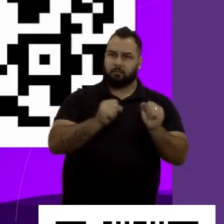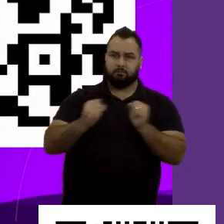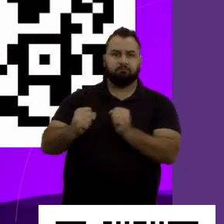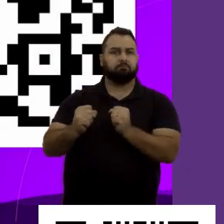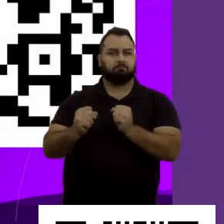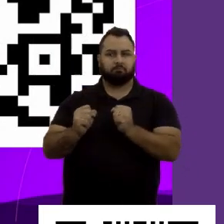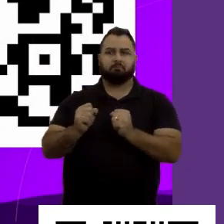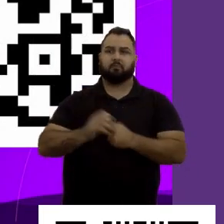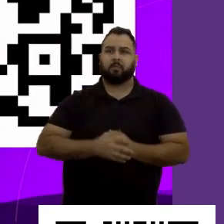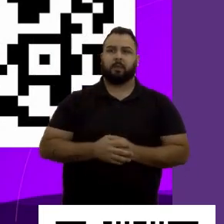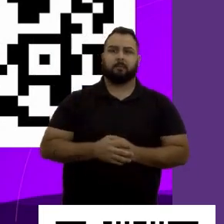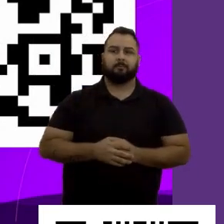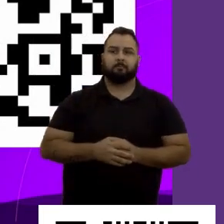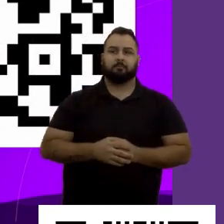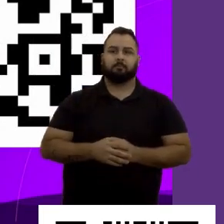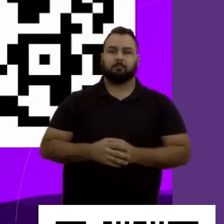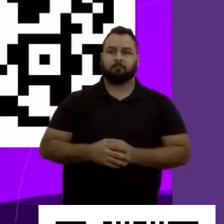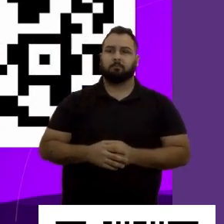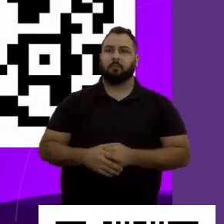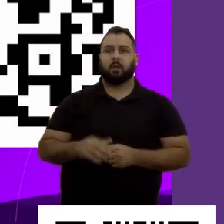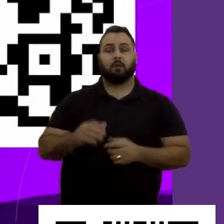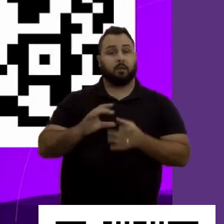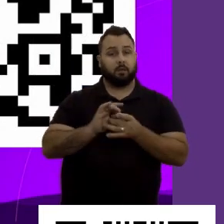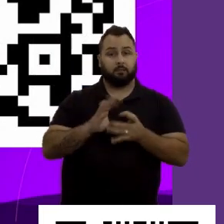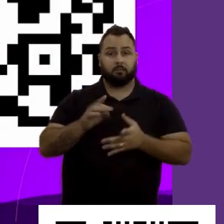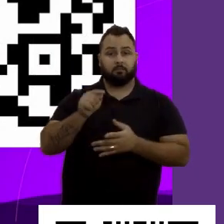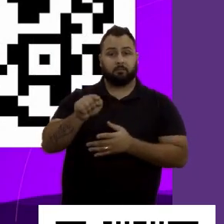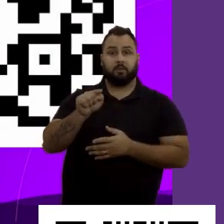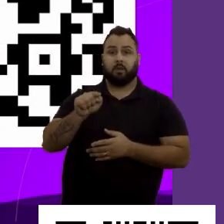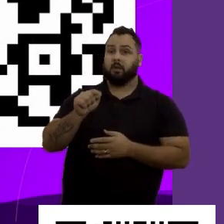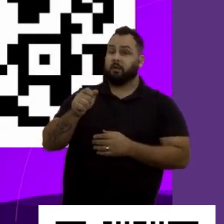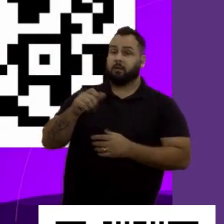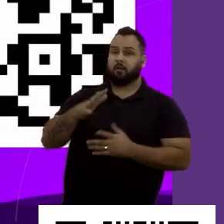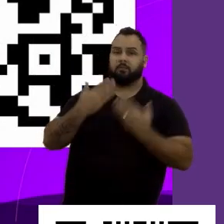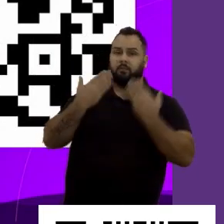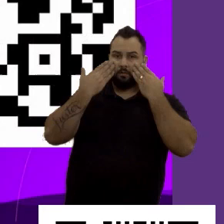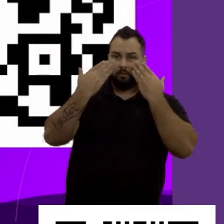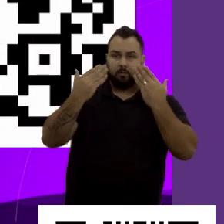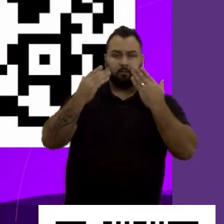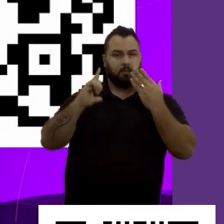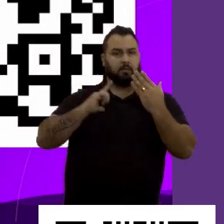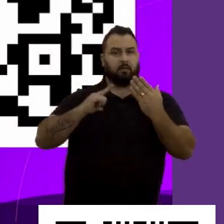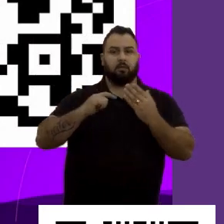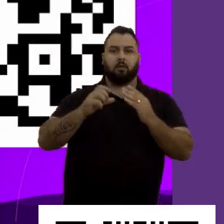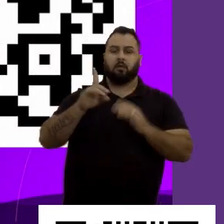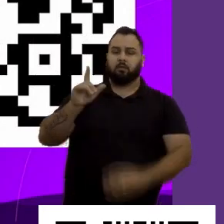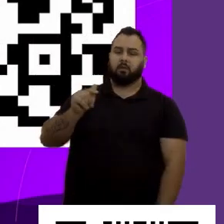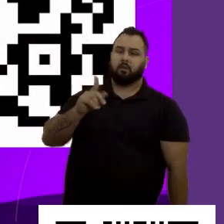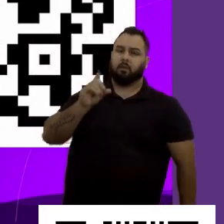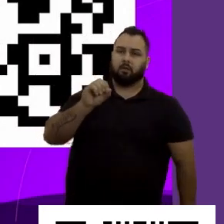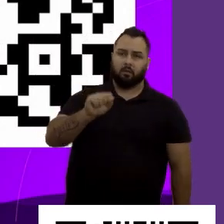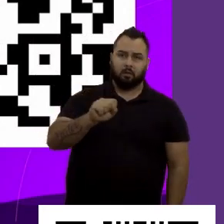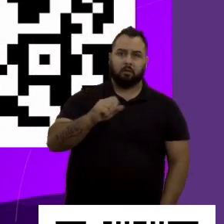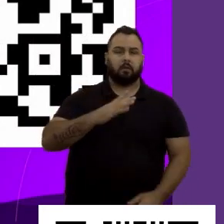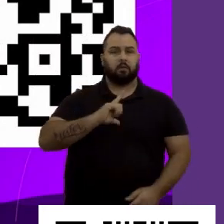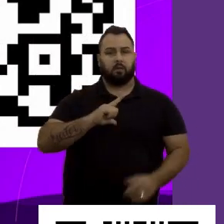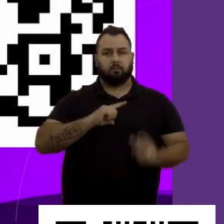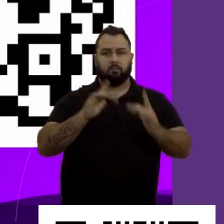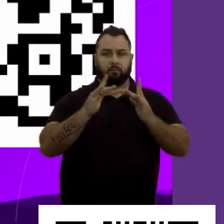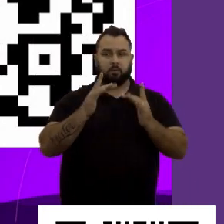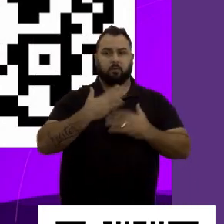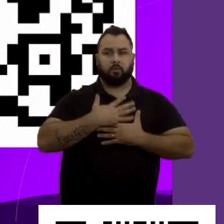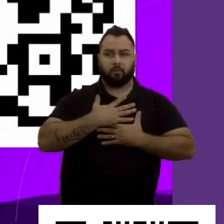tá vou deixar disponível essa apresentação para quem quiser ter os dados e tudo mais também tem os meus contatos